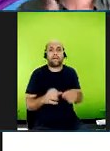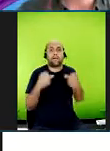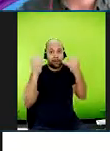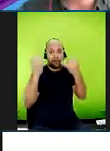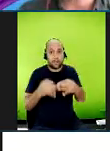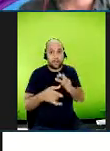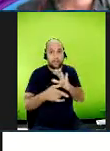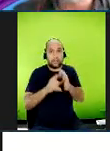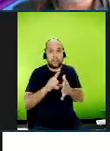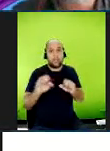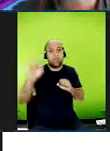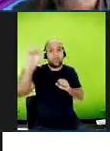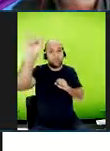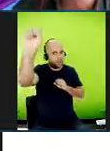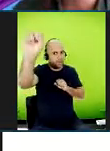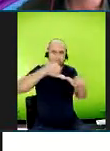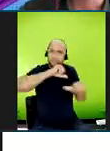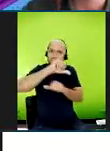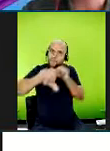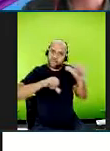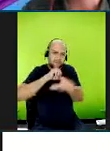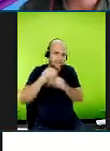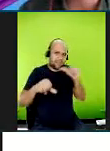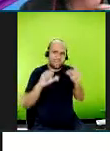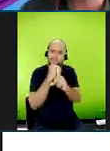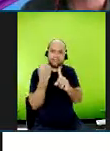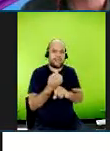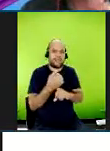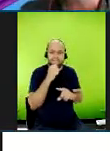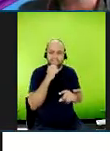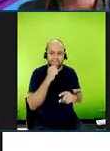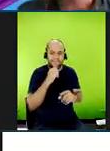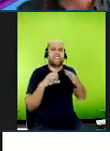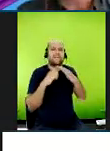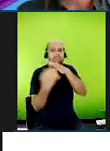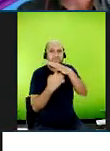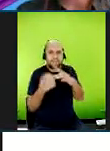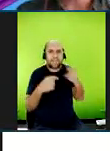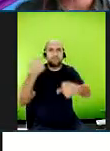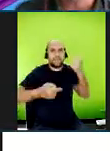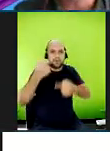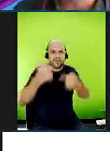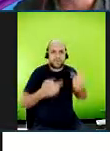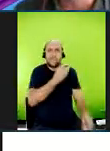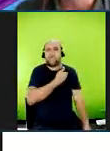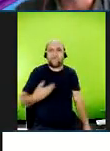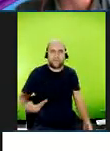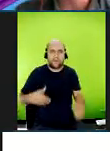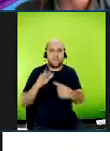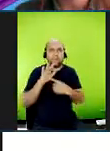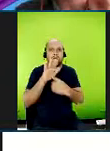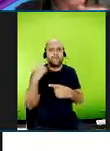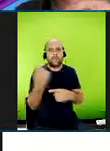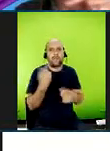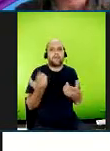início e não vai restituir a nossa Glória Não esperem suas empresas Não espere a política o governo é trazer para nós a inclusão